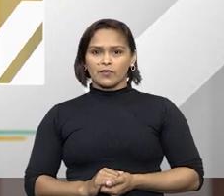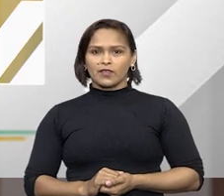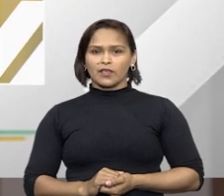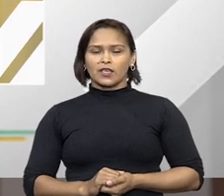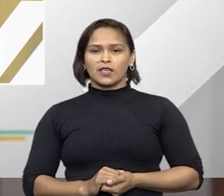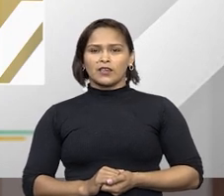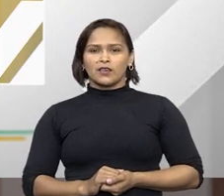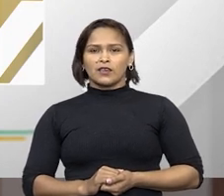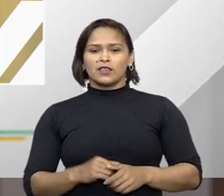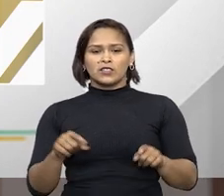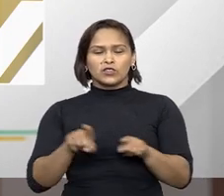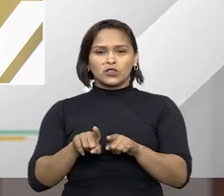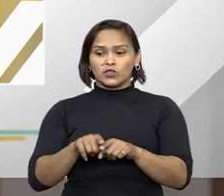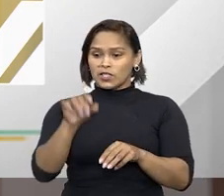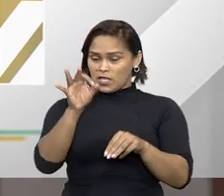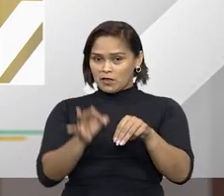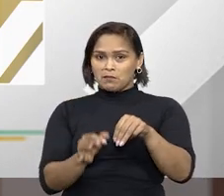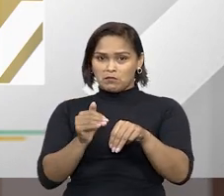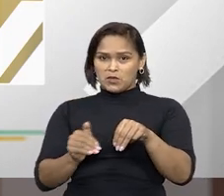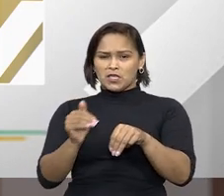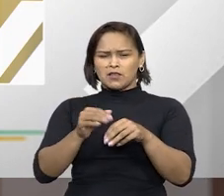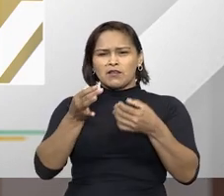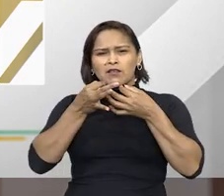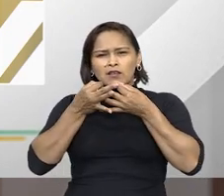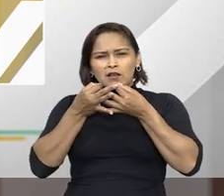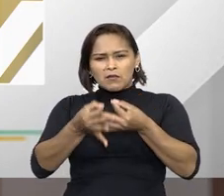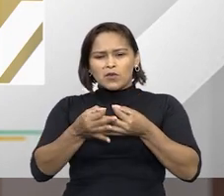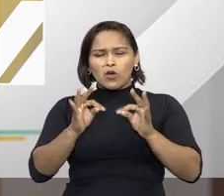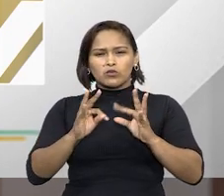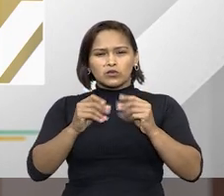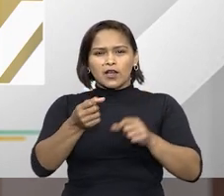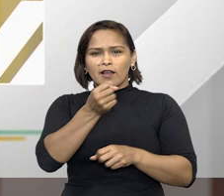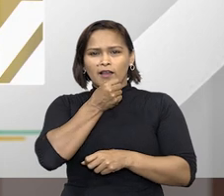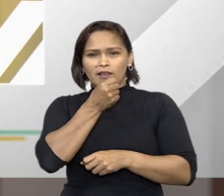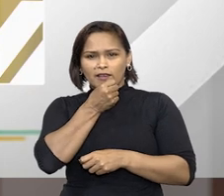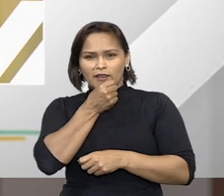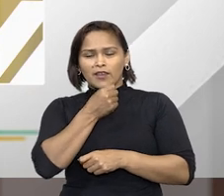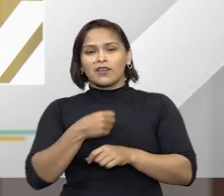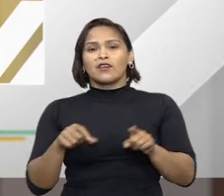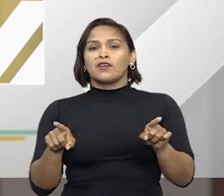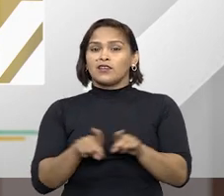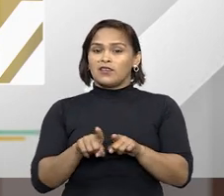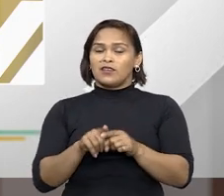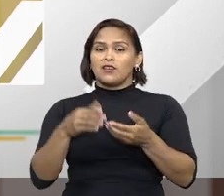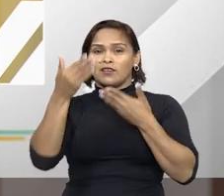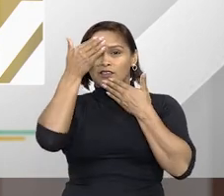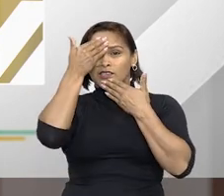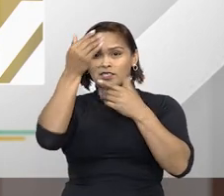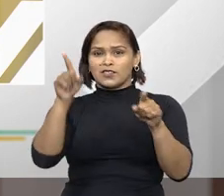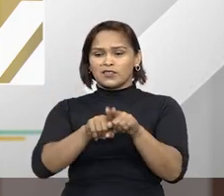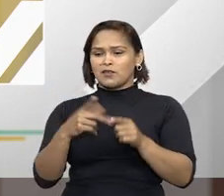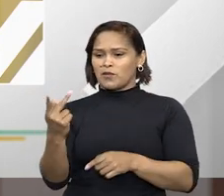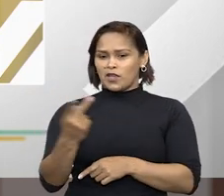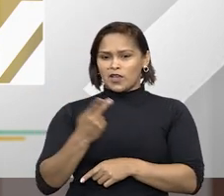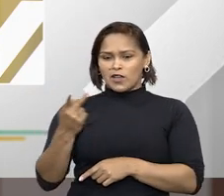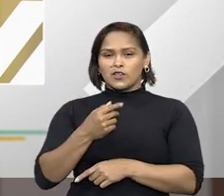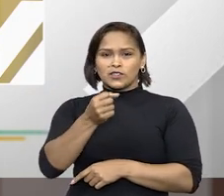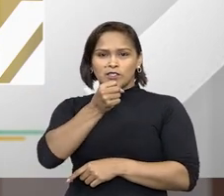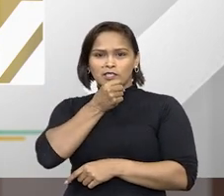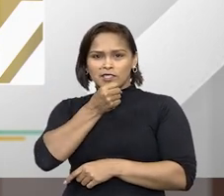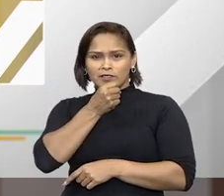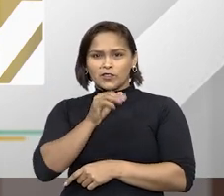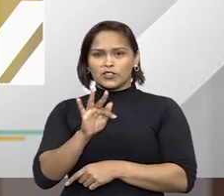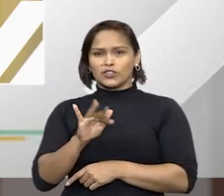do que sua excelência mencionou durante essa entrevista, e agradecendo também aos dois